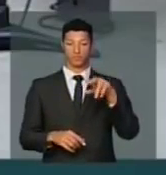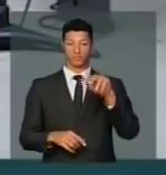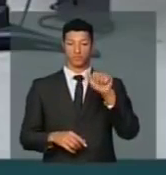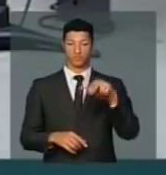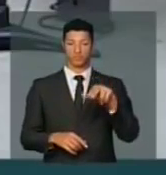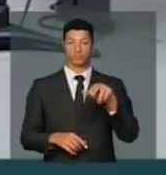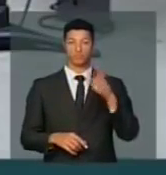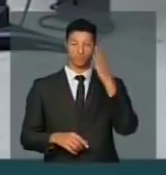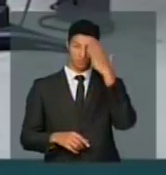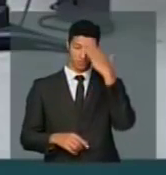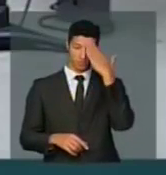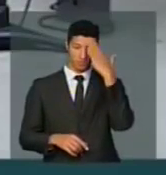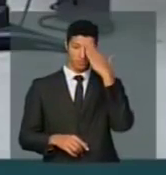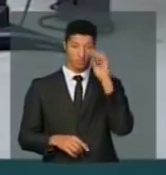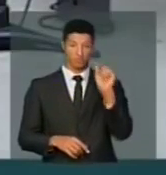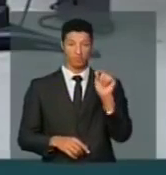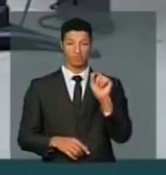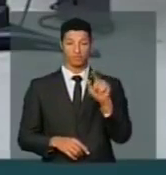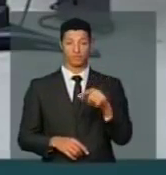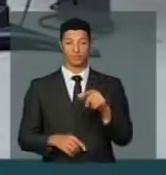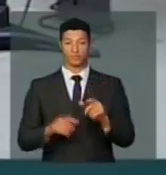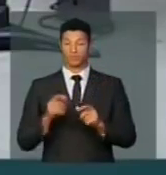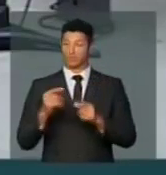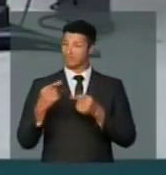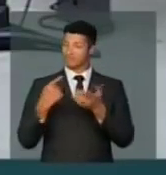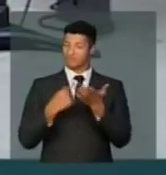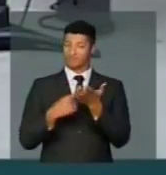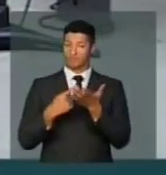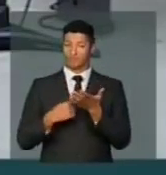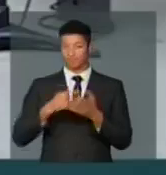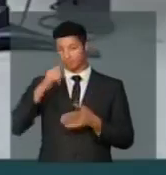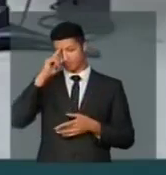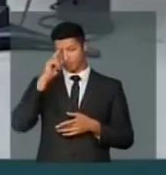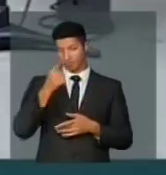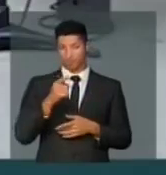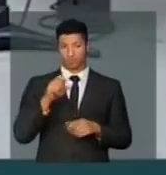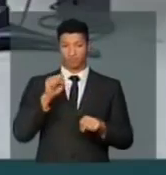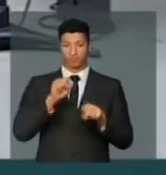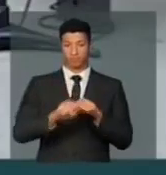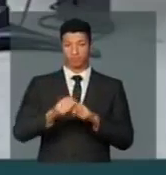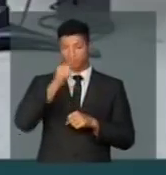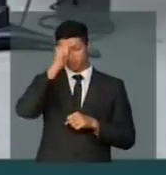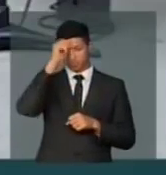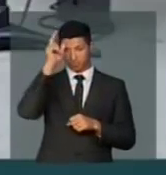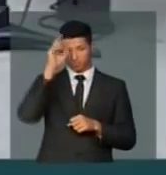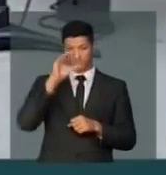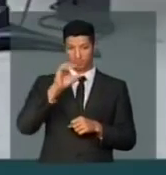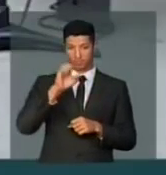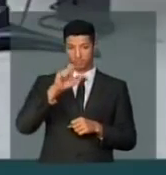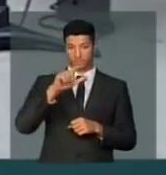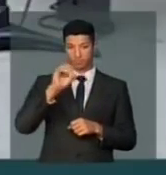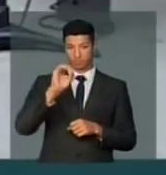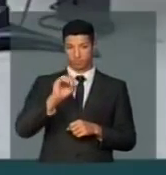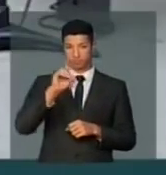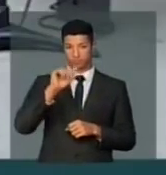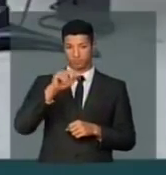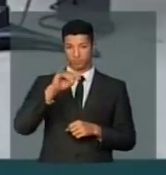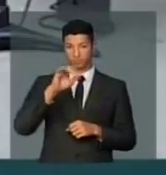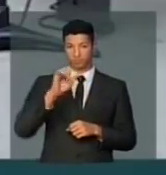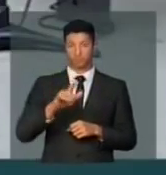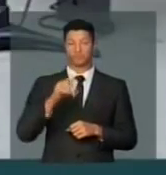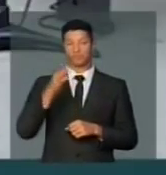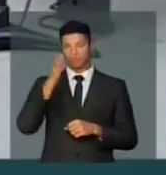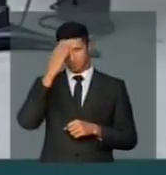Pinto, sabia de quem articulou e mandou assassinar o prefeito Celso Daniel. E você sabe que